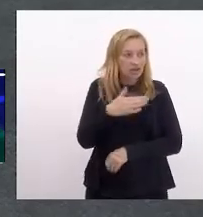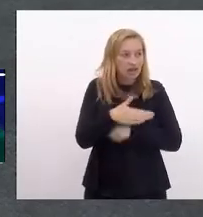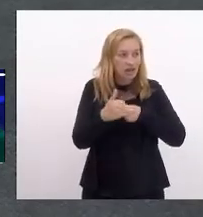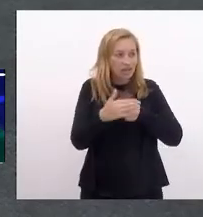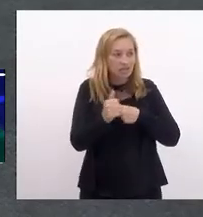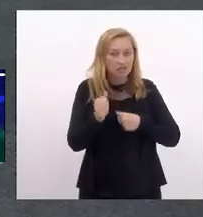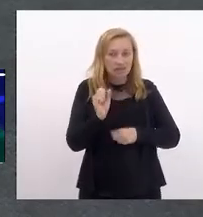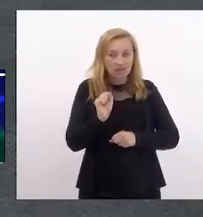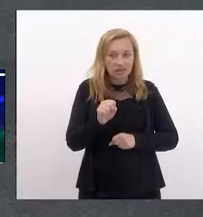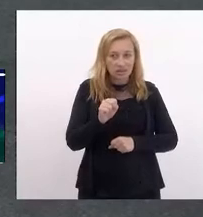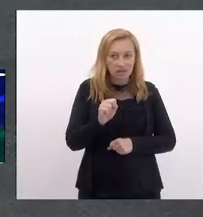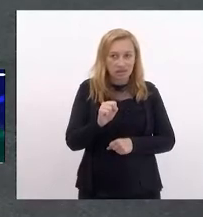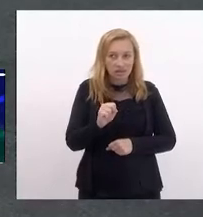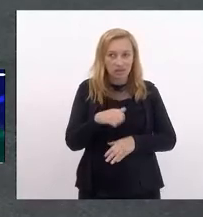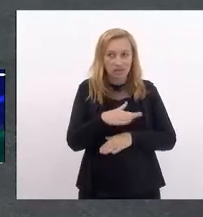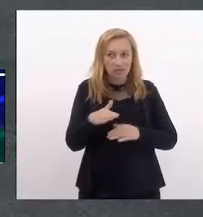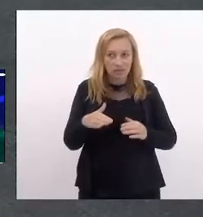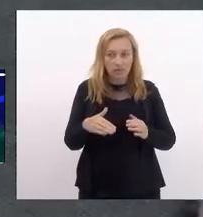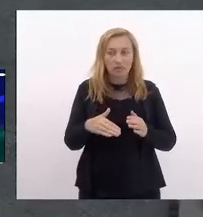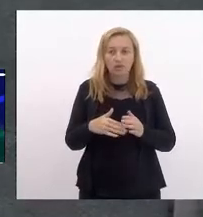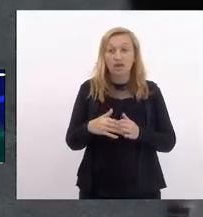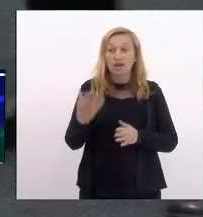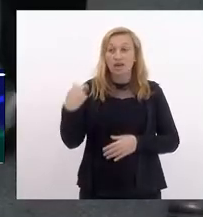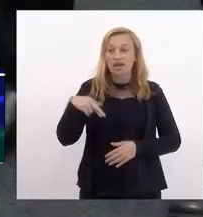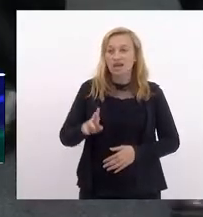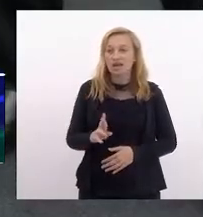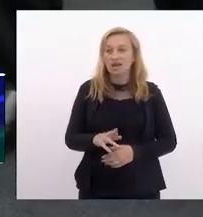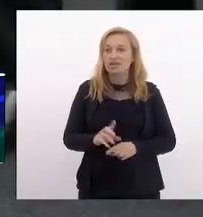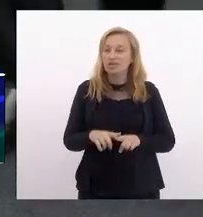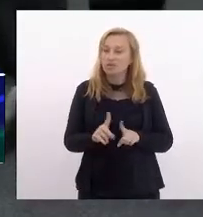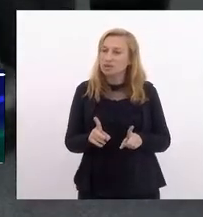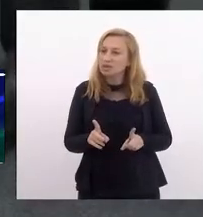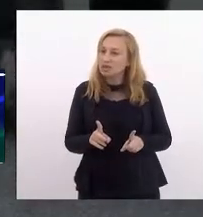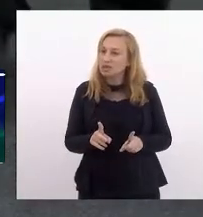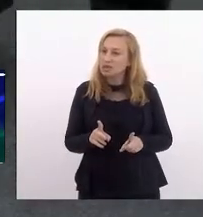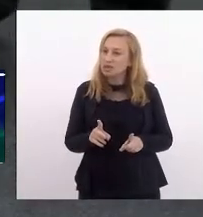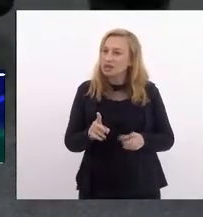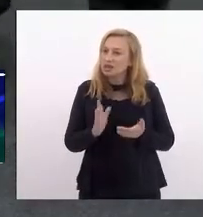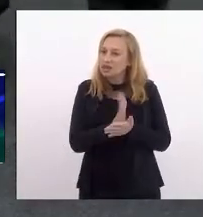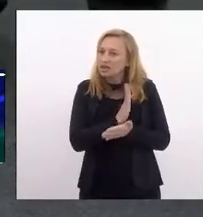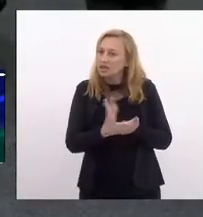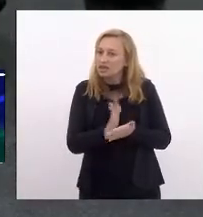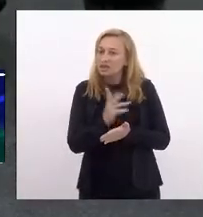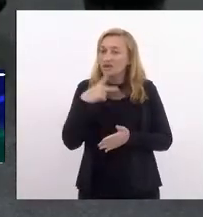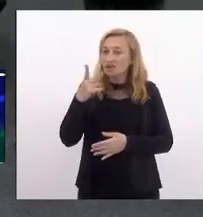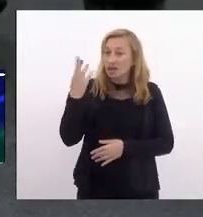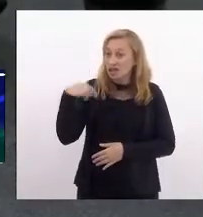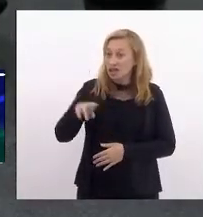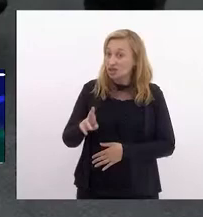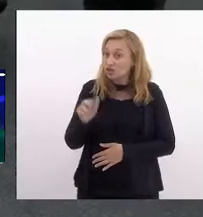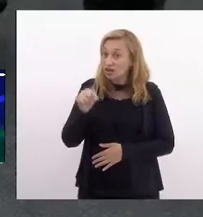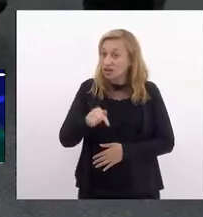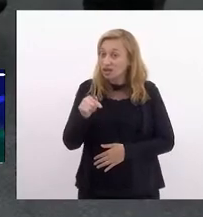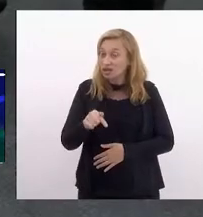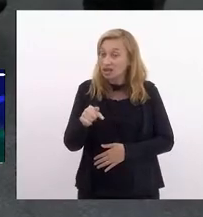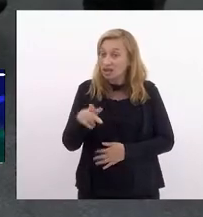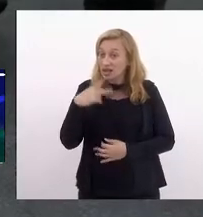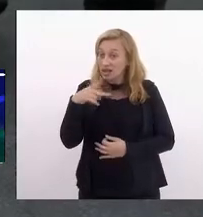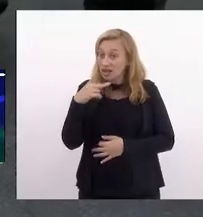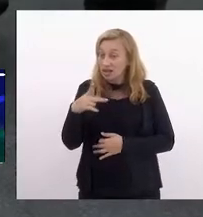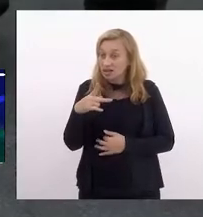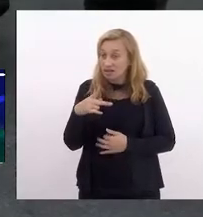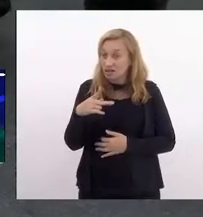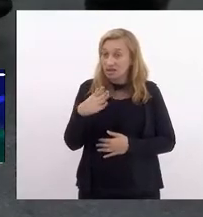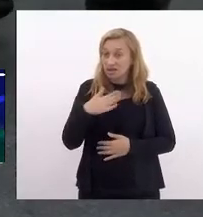carinho Sempre respeitei todas as religiões mas todas as vezes que se fala de religião aqui ele traz